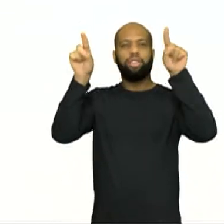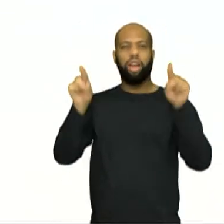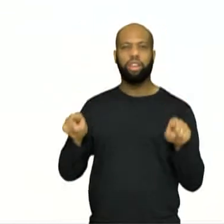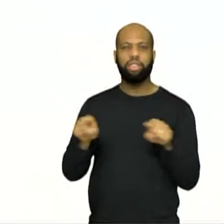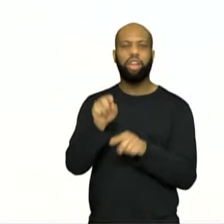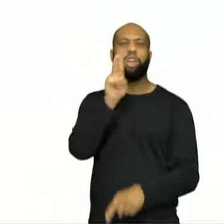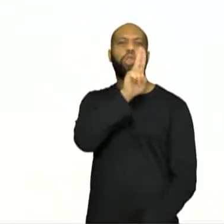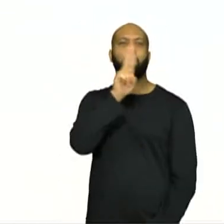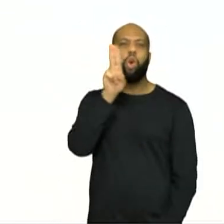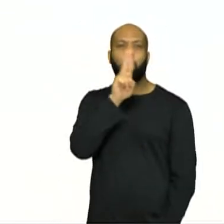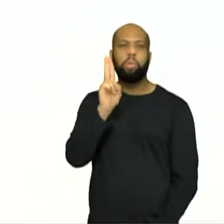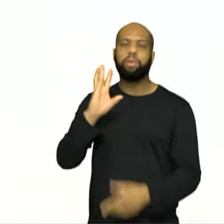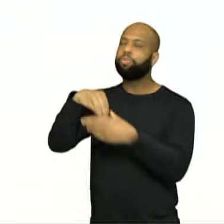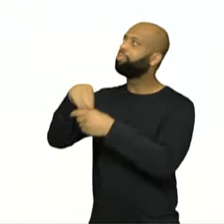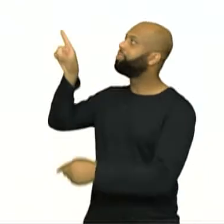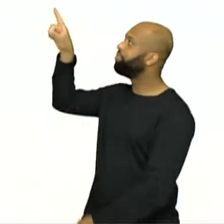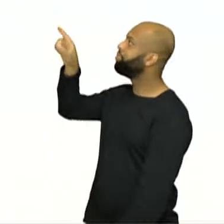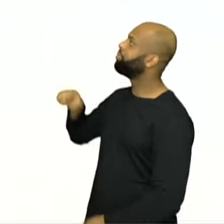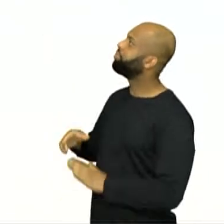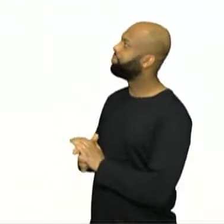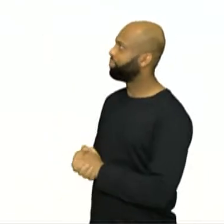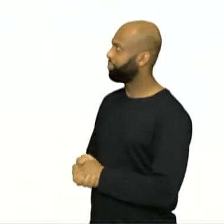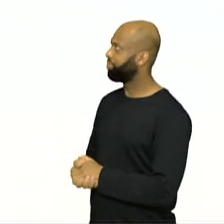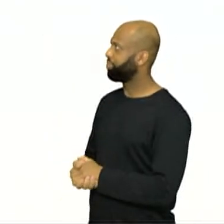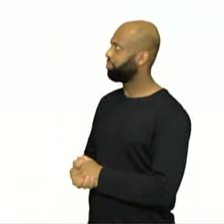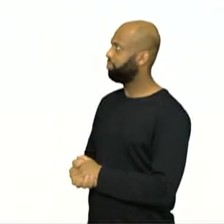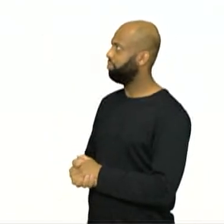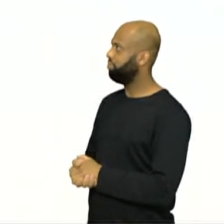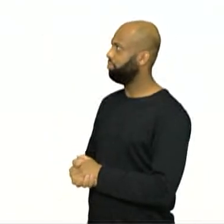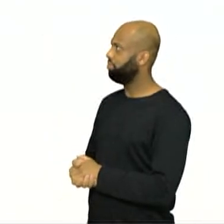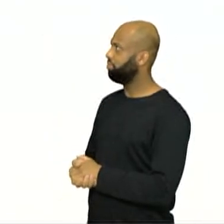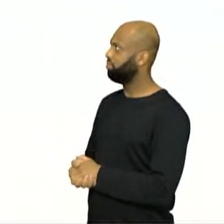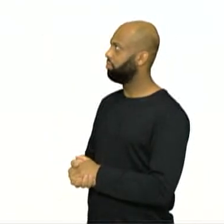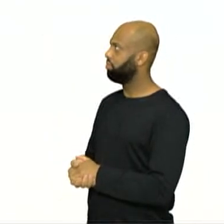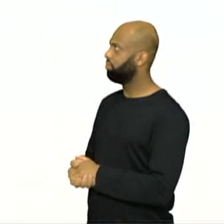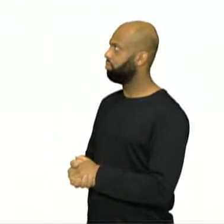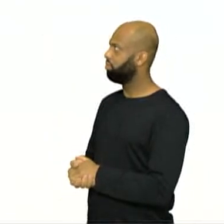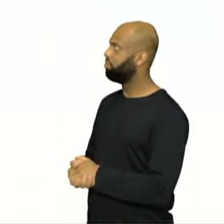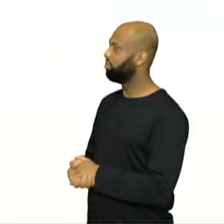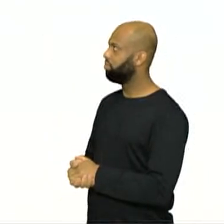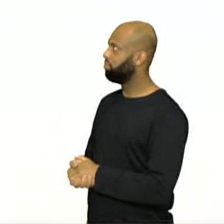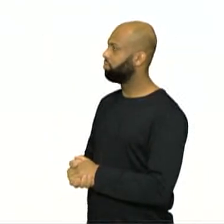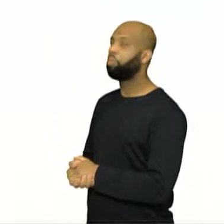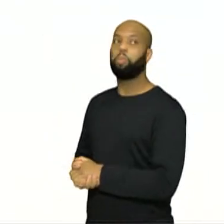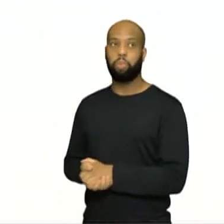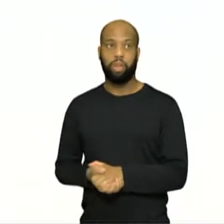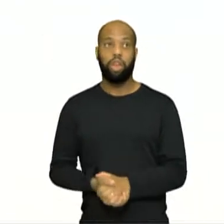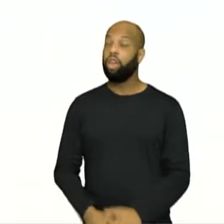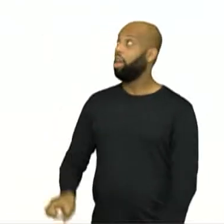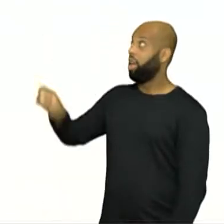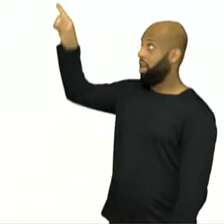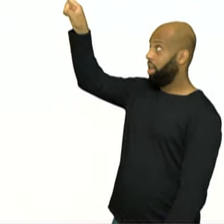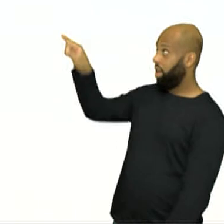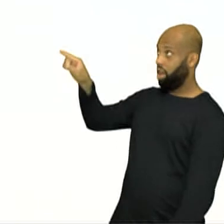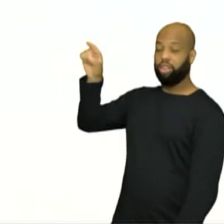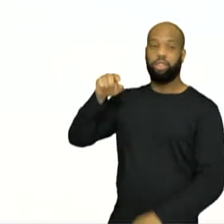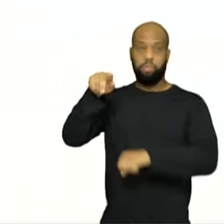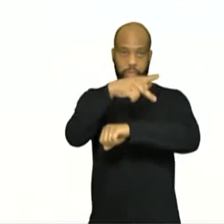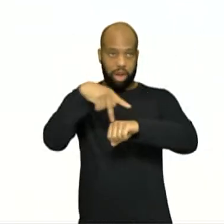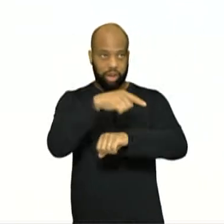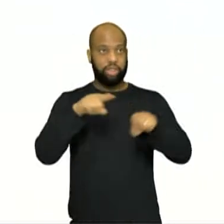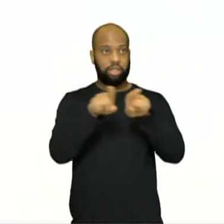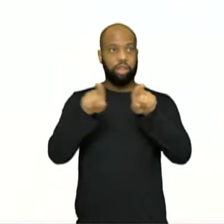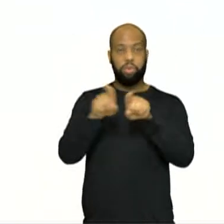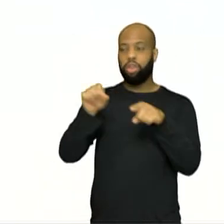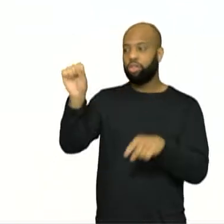Taiwan, Tailândia e Vietnã. Esses países, então, aparecem também pegando uma parte do Sudeste